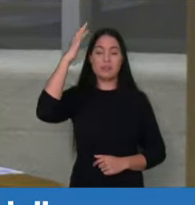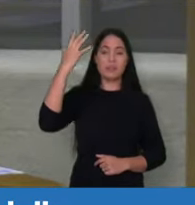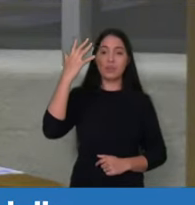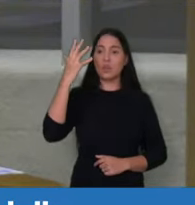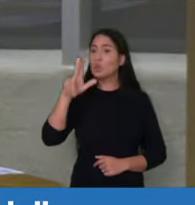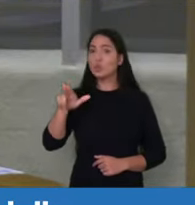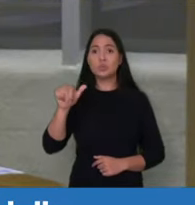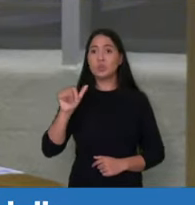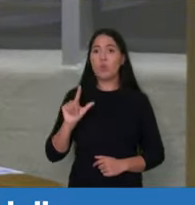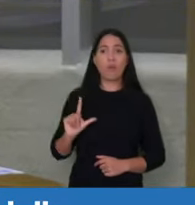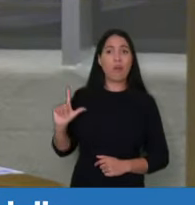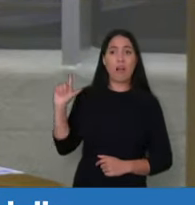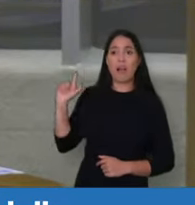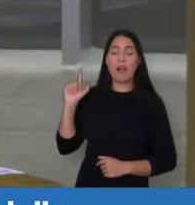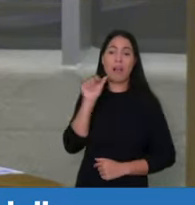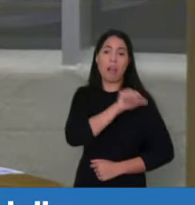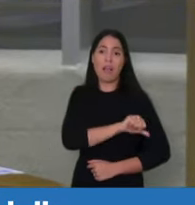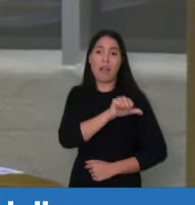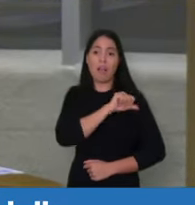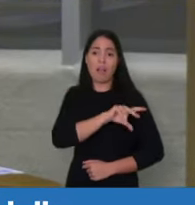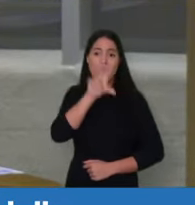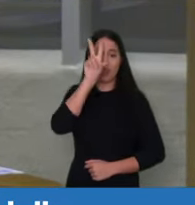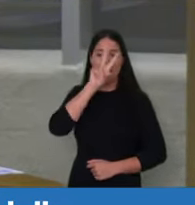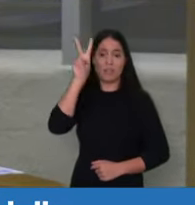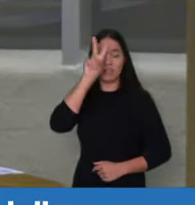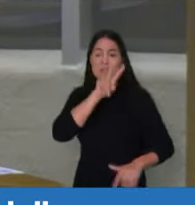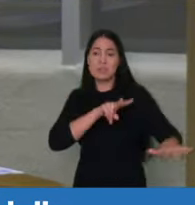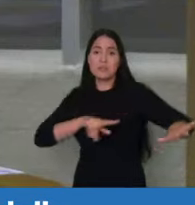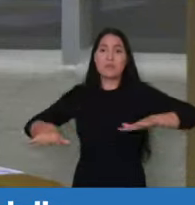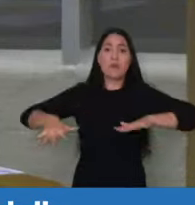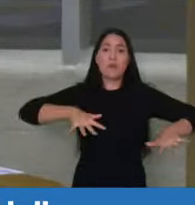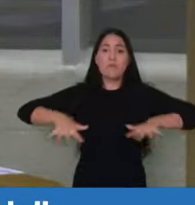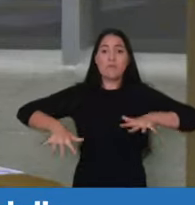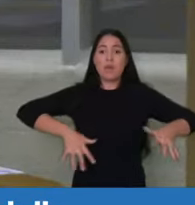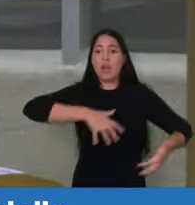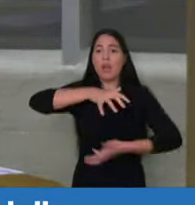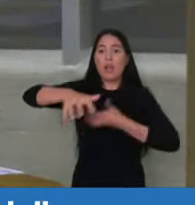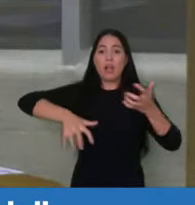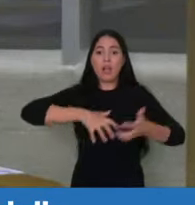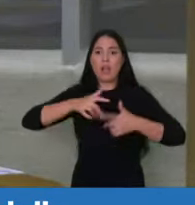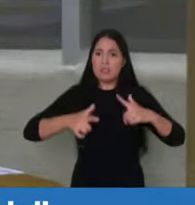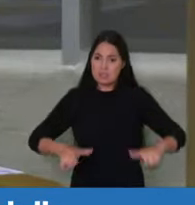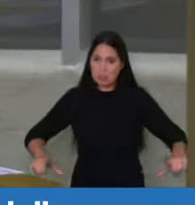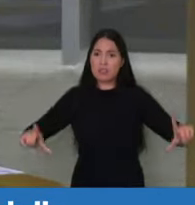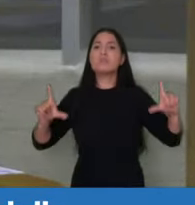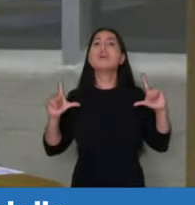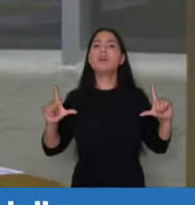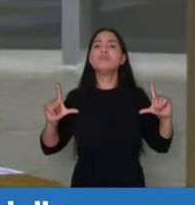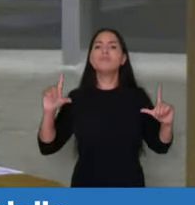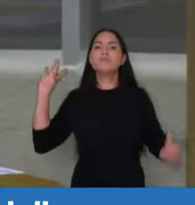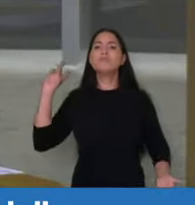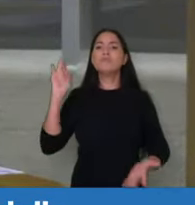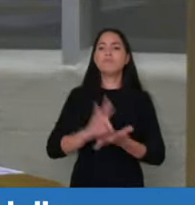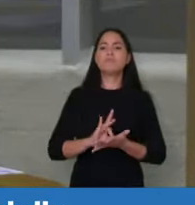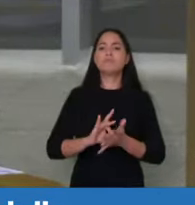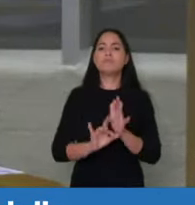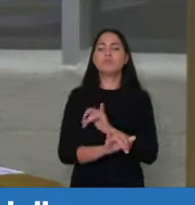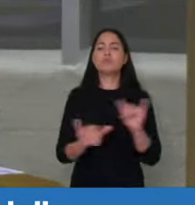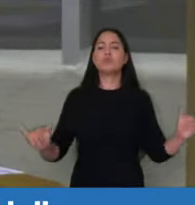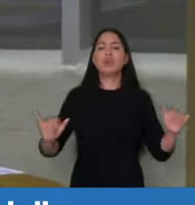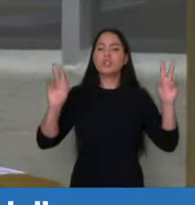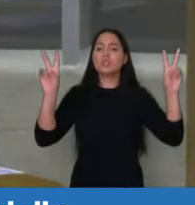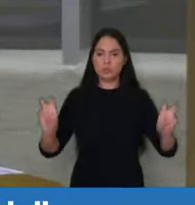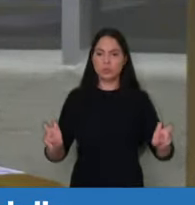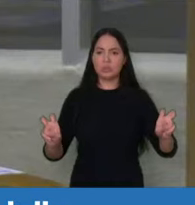nunca na história do Rio de Janeiro ou do Brasil, a gente teve esse nível de exposição da verdade sobre o que, que a gente